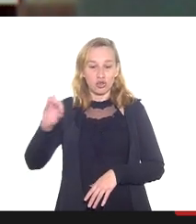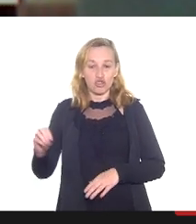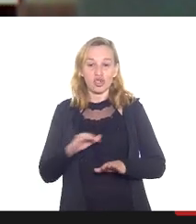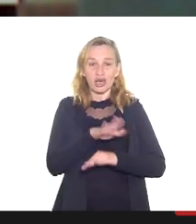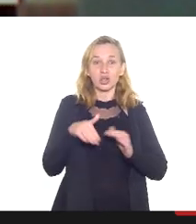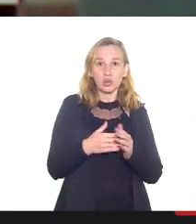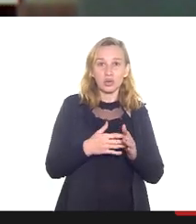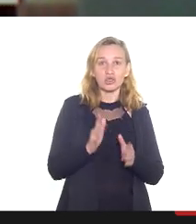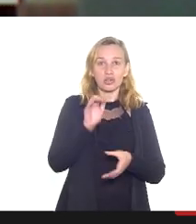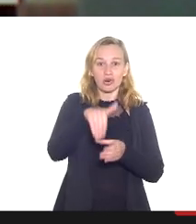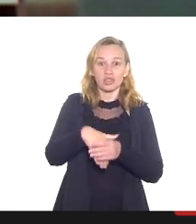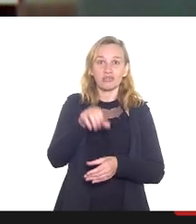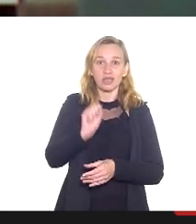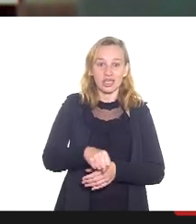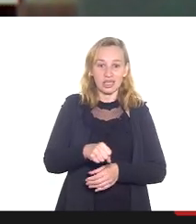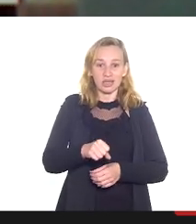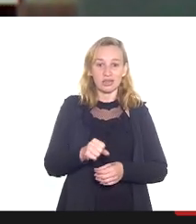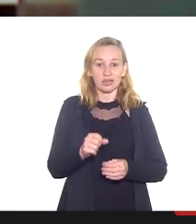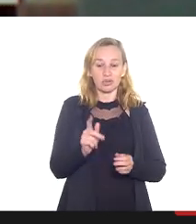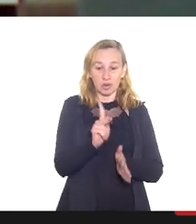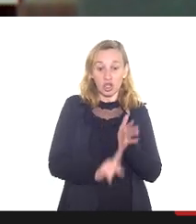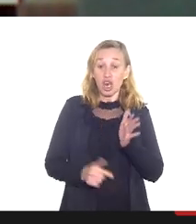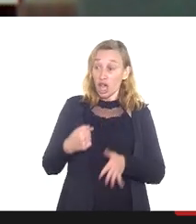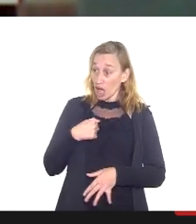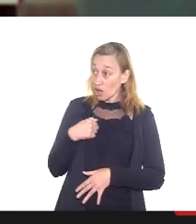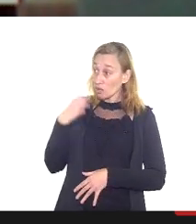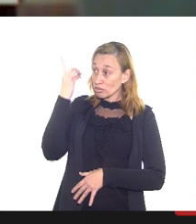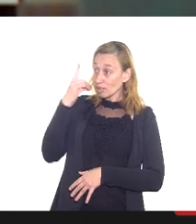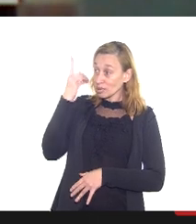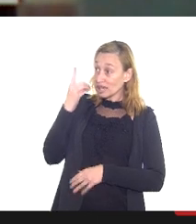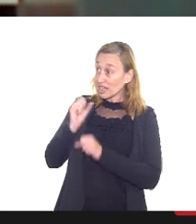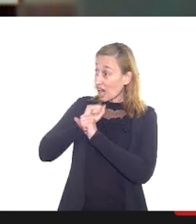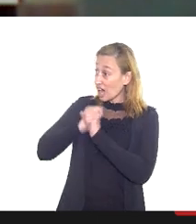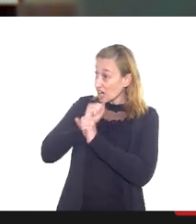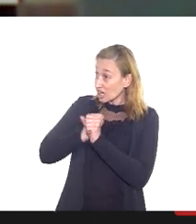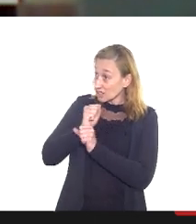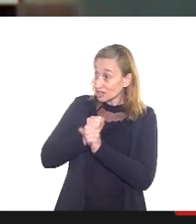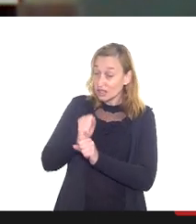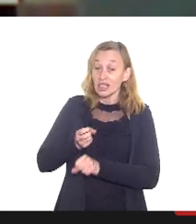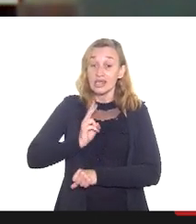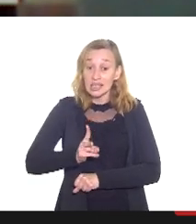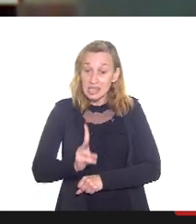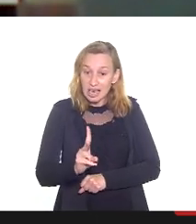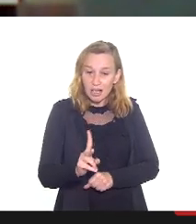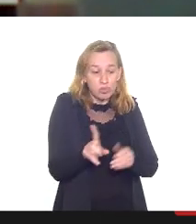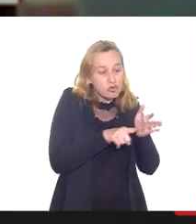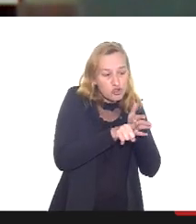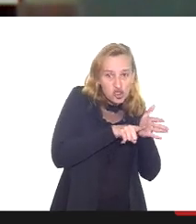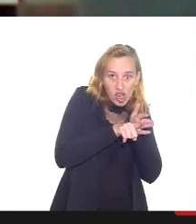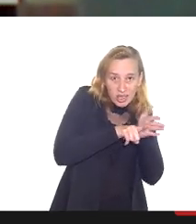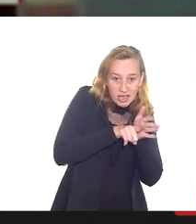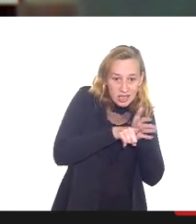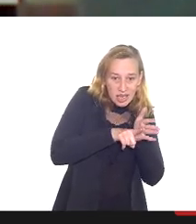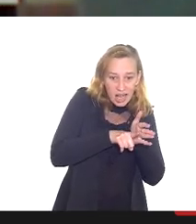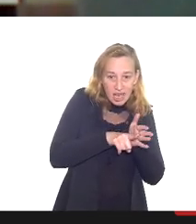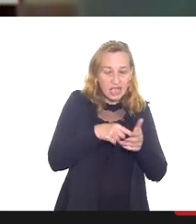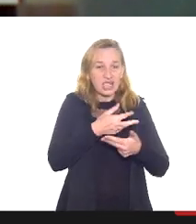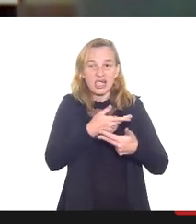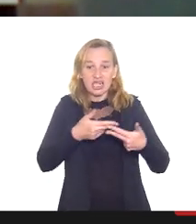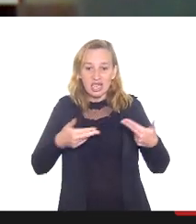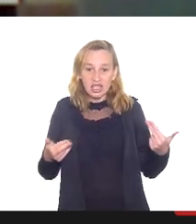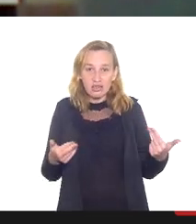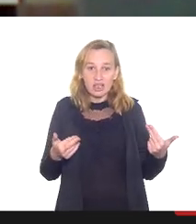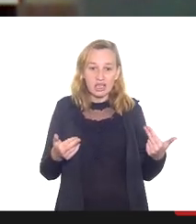matéria favoravelmente, porque eu, como parlamentar há muitos anos, sempre usei dessa prerrogativa fiscalizar. E, por muitas